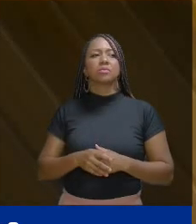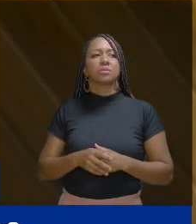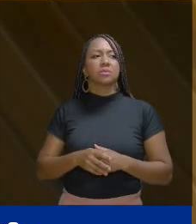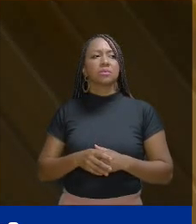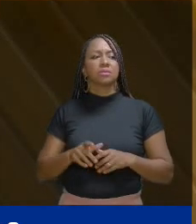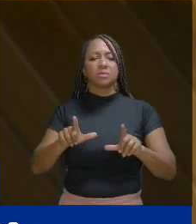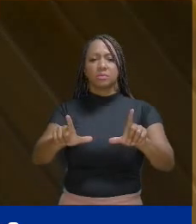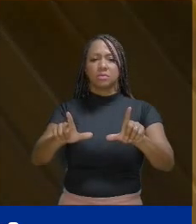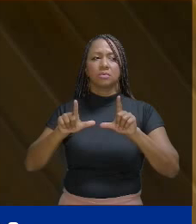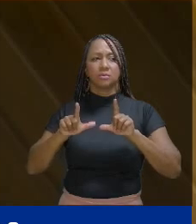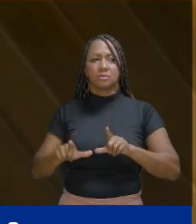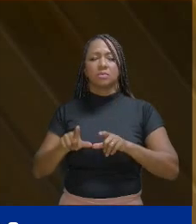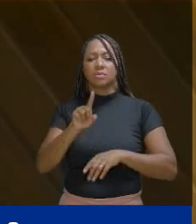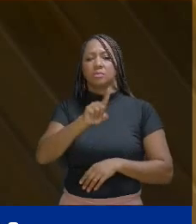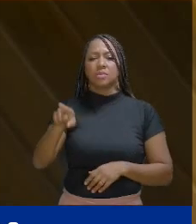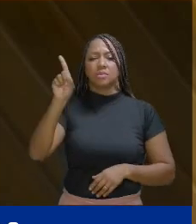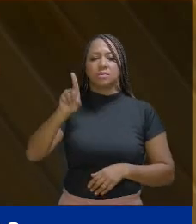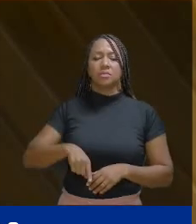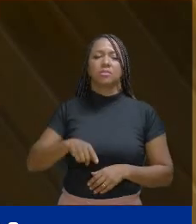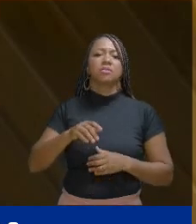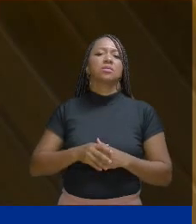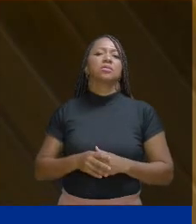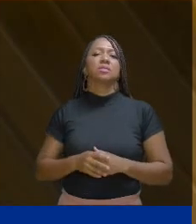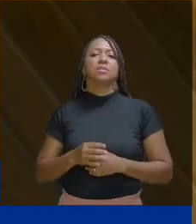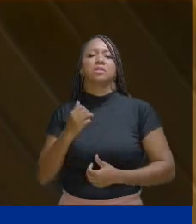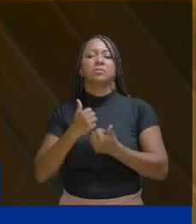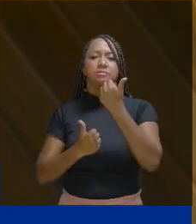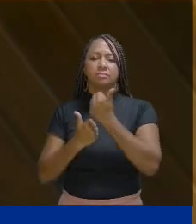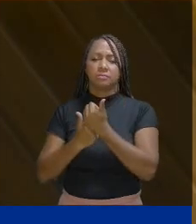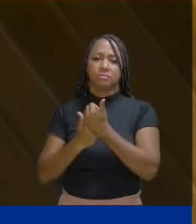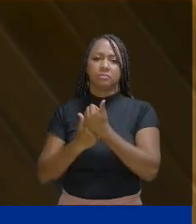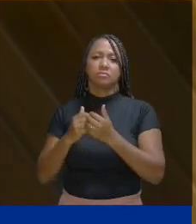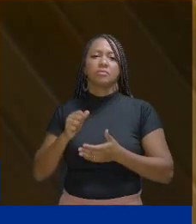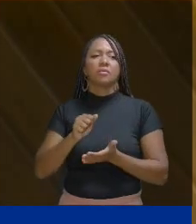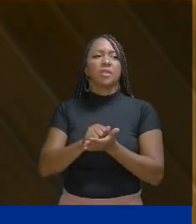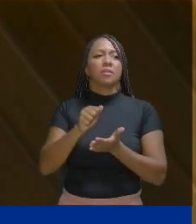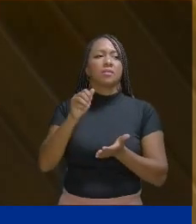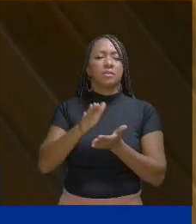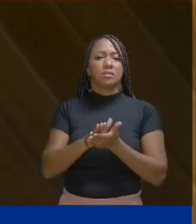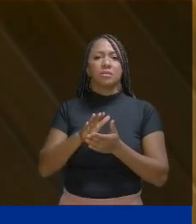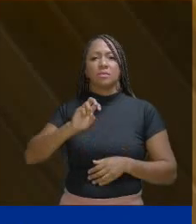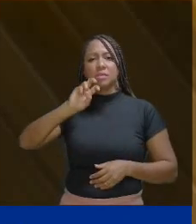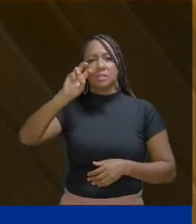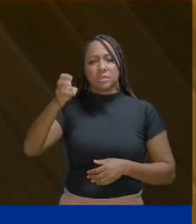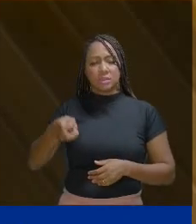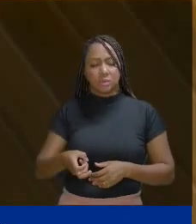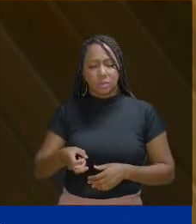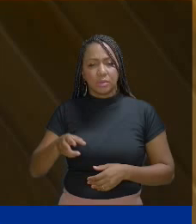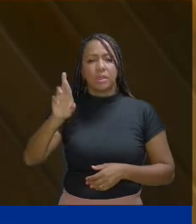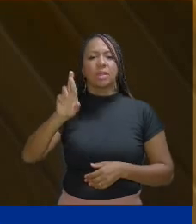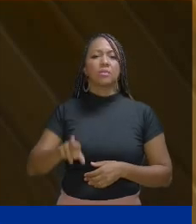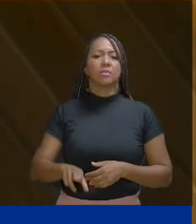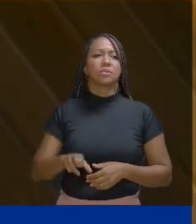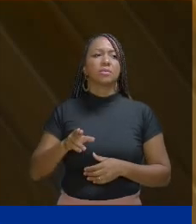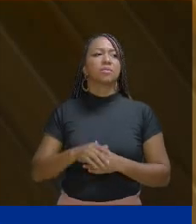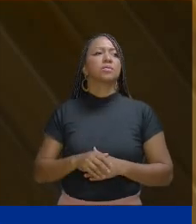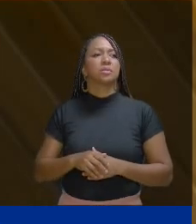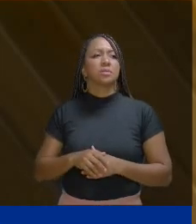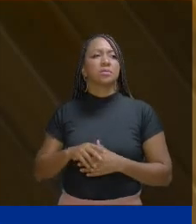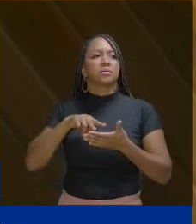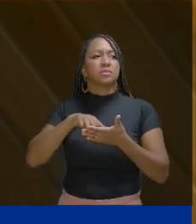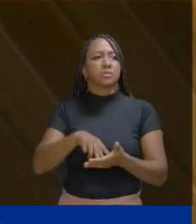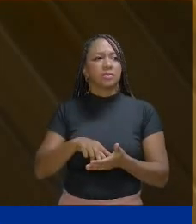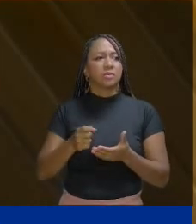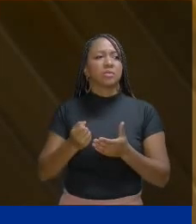cassando o diploma de suplente de Jorge Amanajás e aplicando-lhe multa no valor de R$5.000, com fundamento